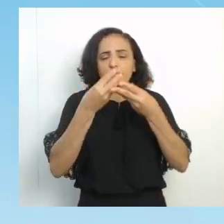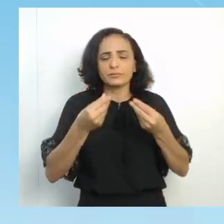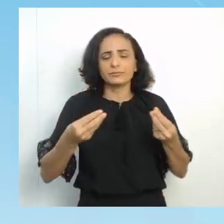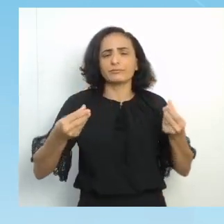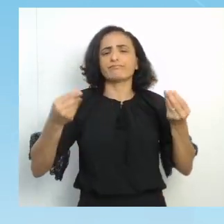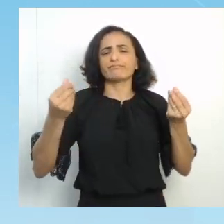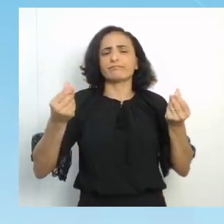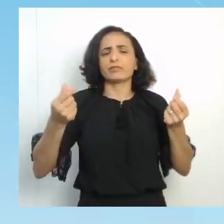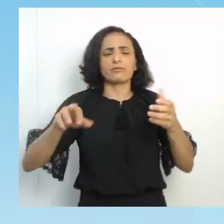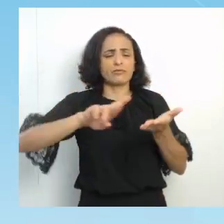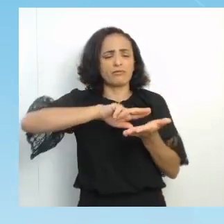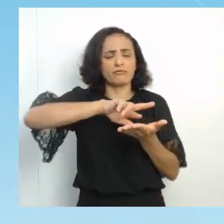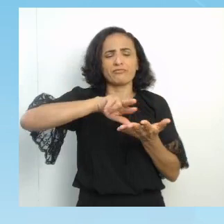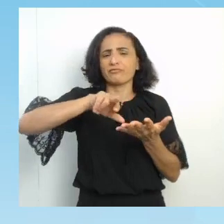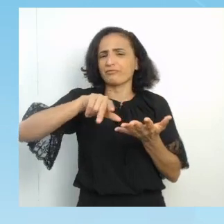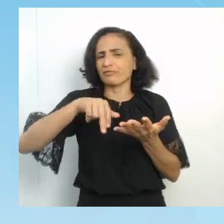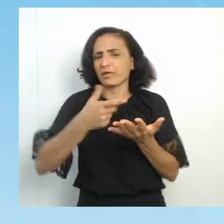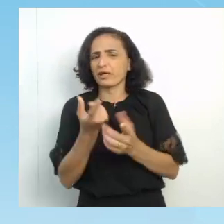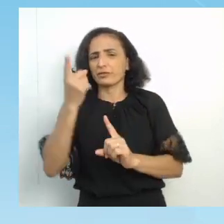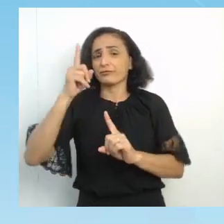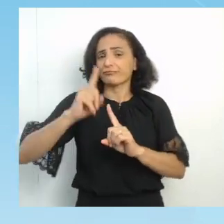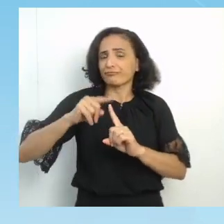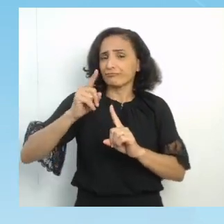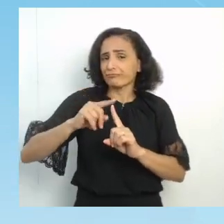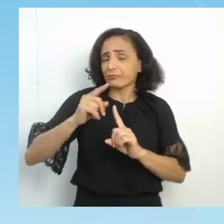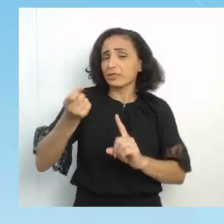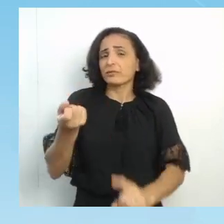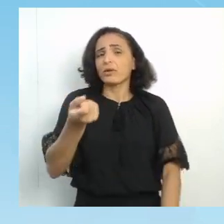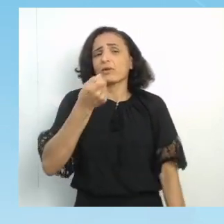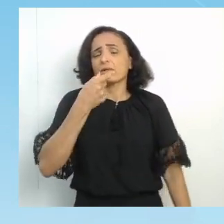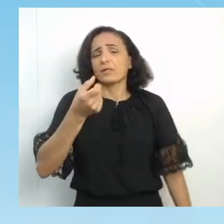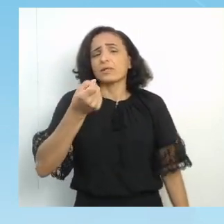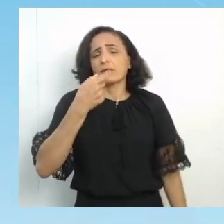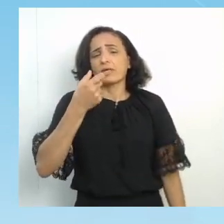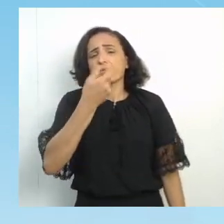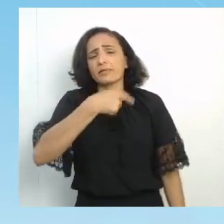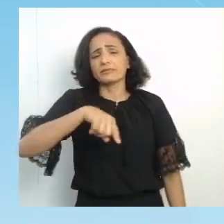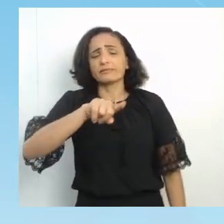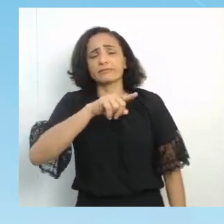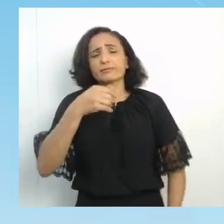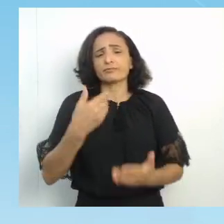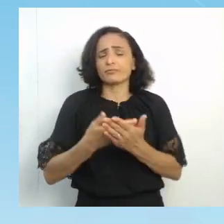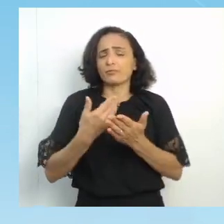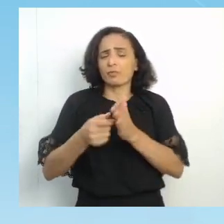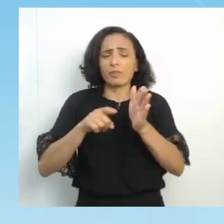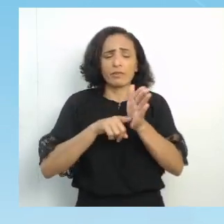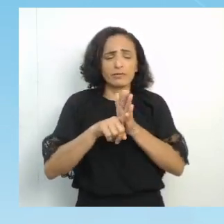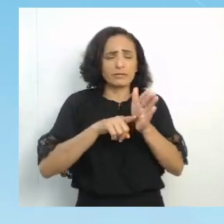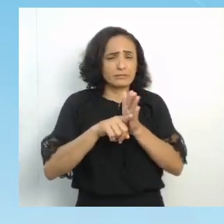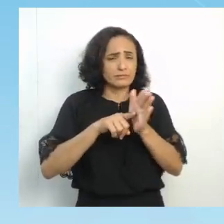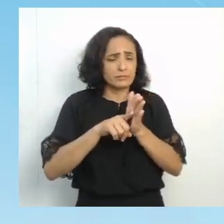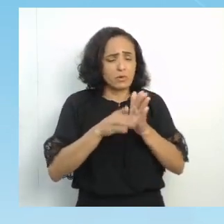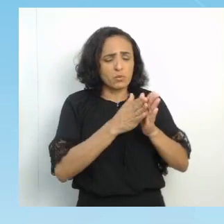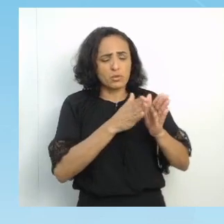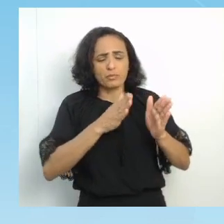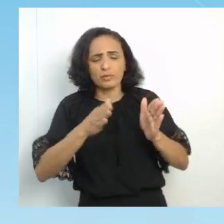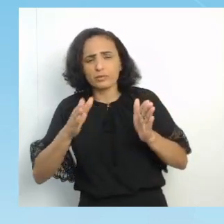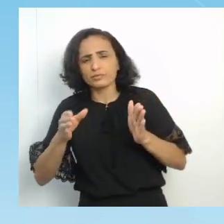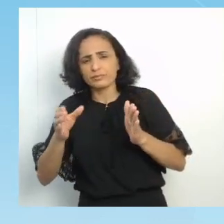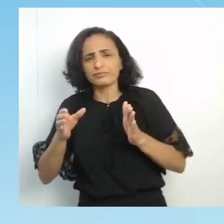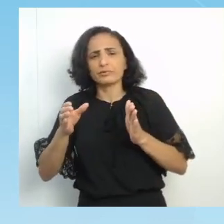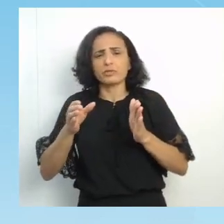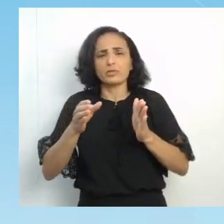descongestionantes nasais, que vai corresponder a 15%, expectorantes,